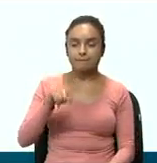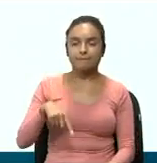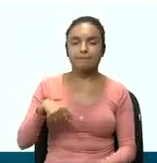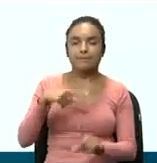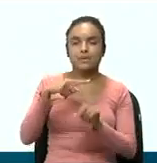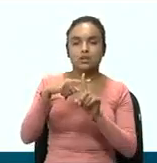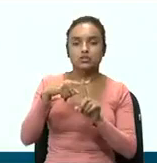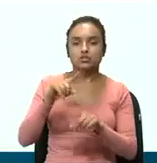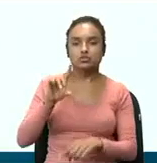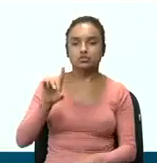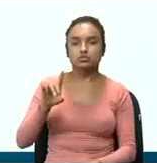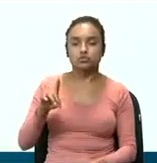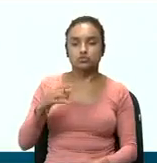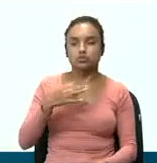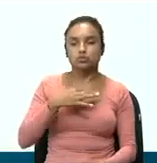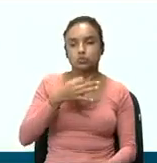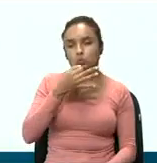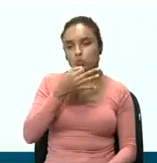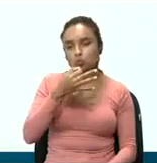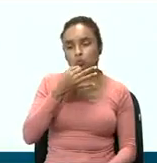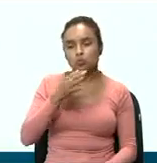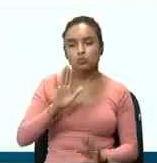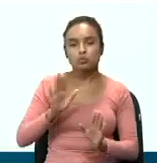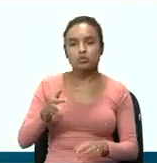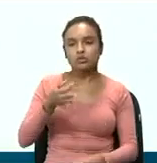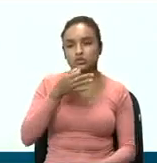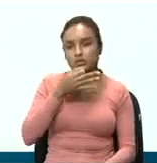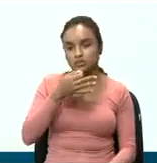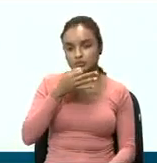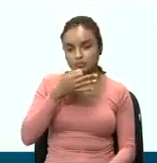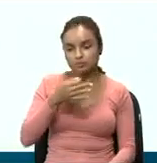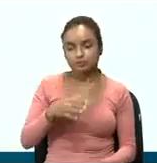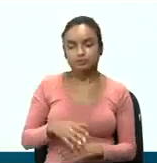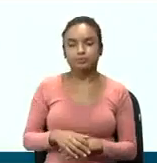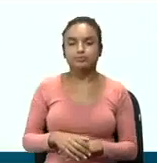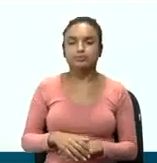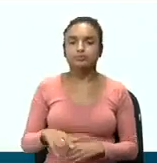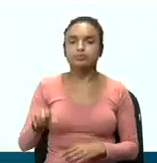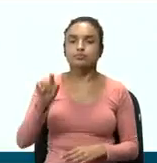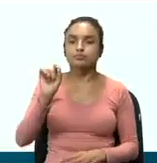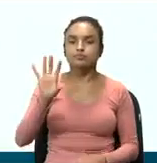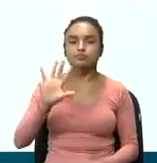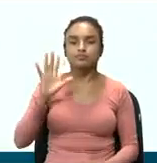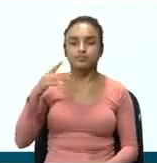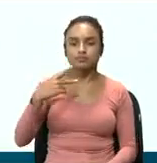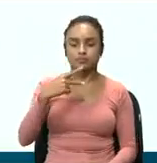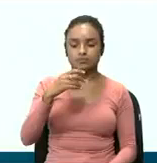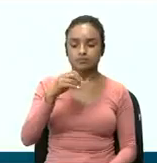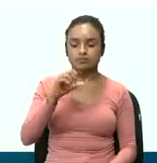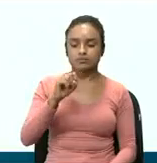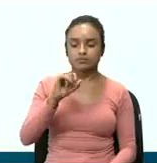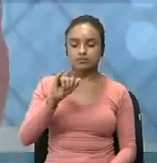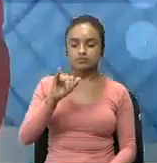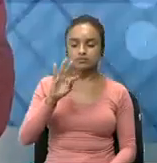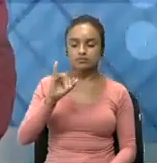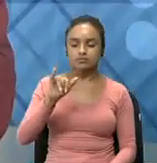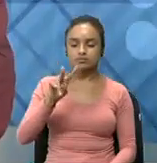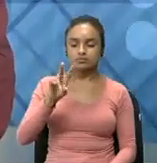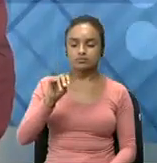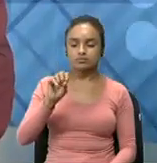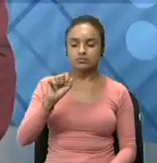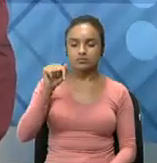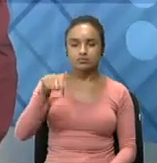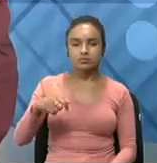é um fato que nós temos que comentar. O que acontece nesse caso no termo de séries positivas? Então, se eu